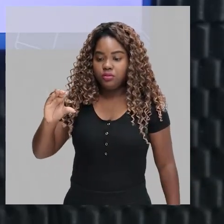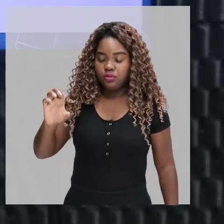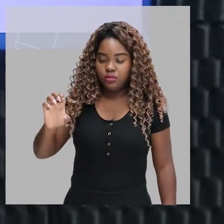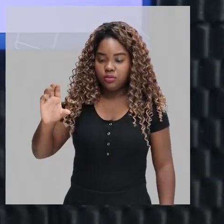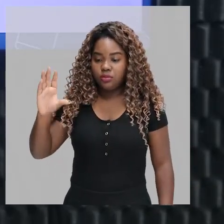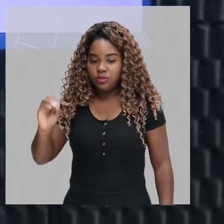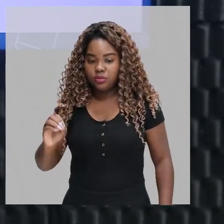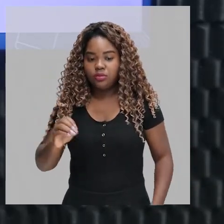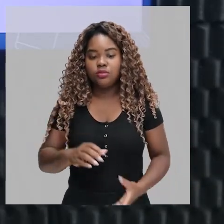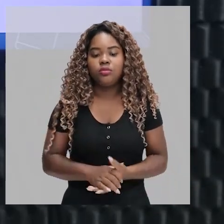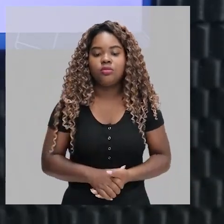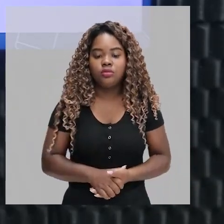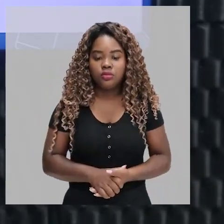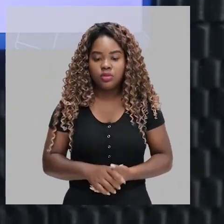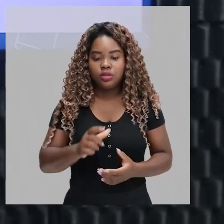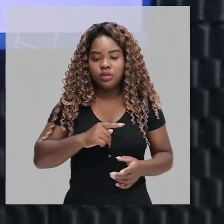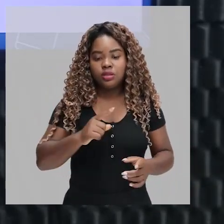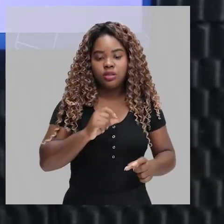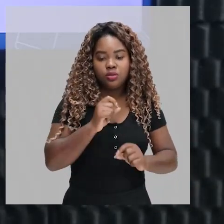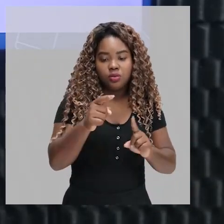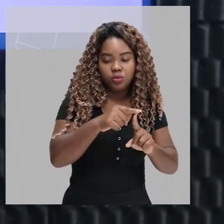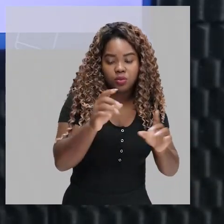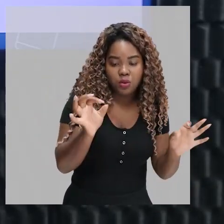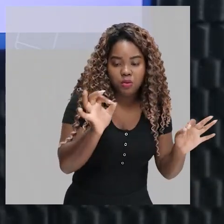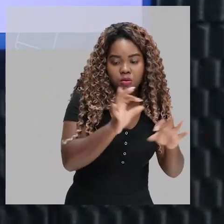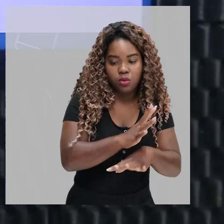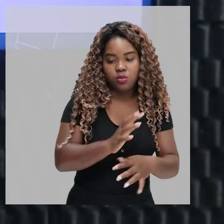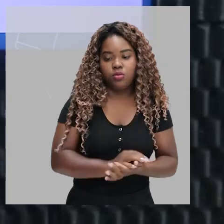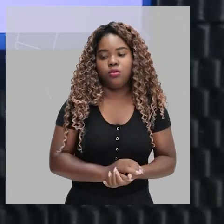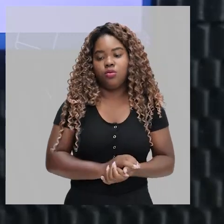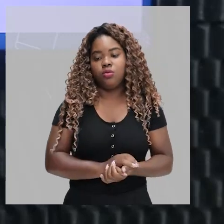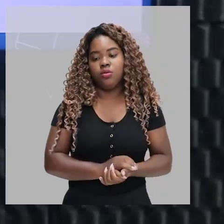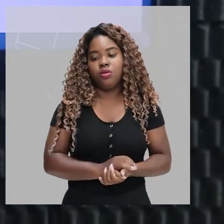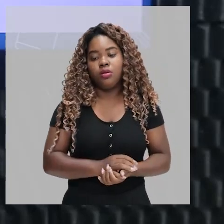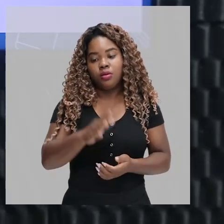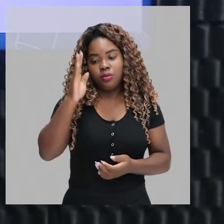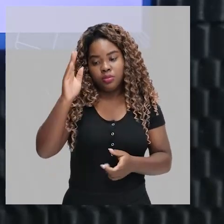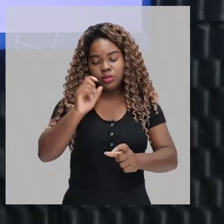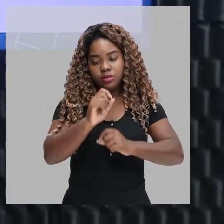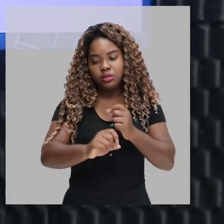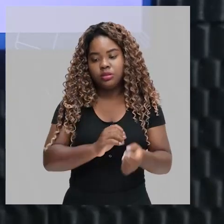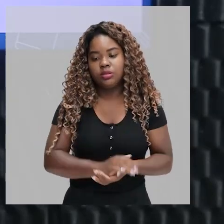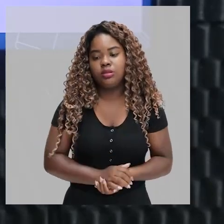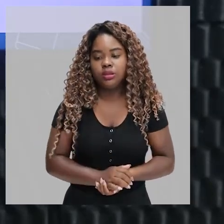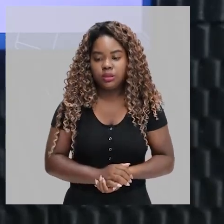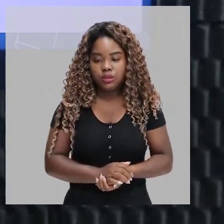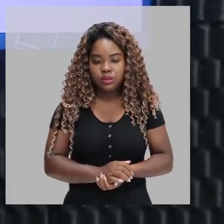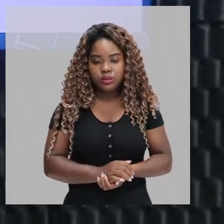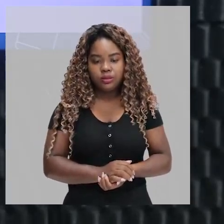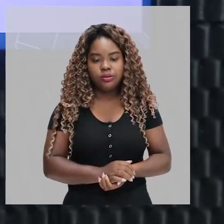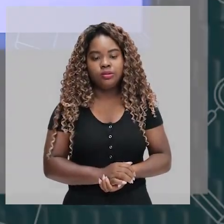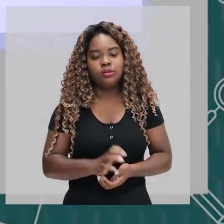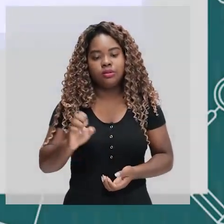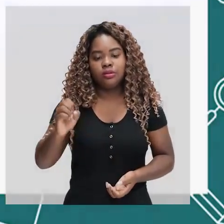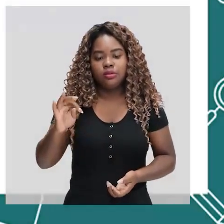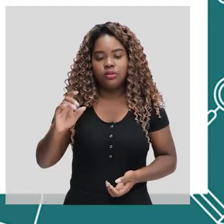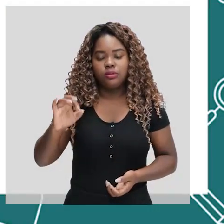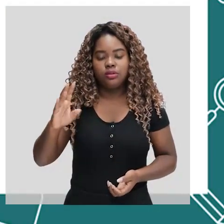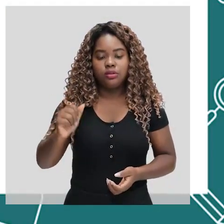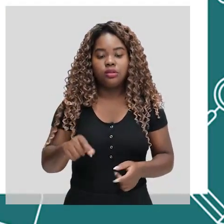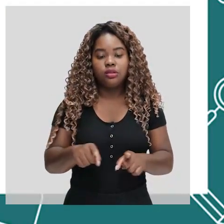o arcadismo rompendo com os modelos prontos principalmente na estética na questão de da vesificação